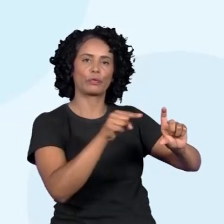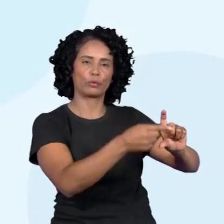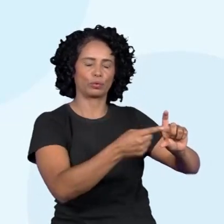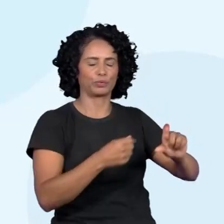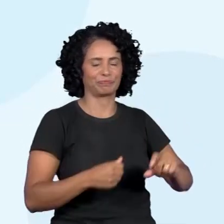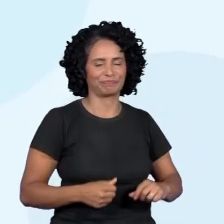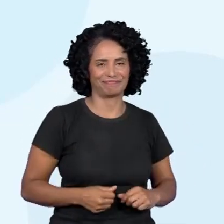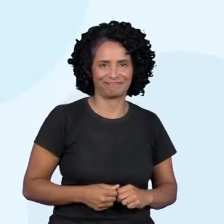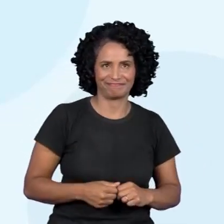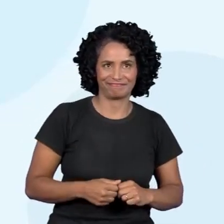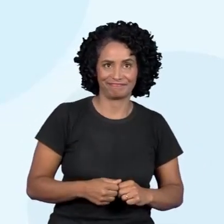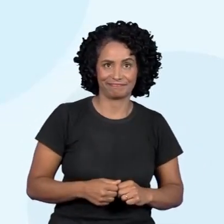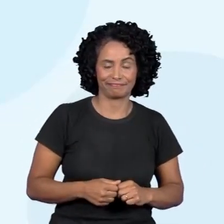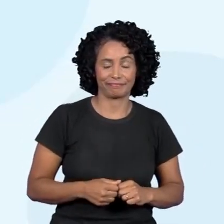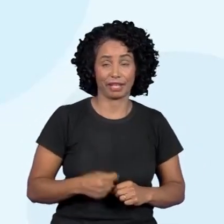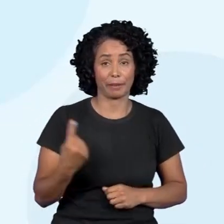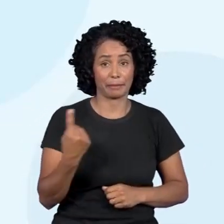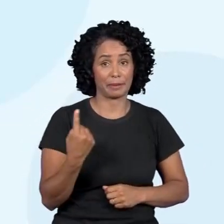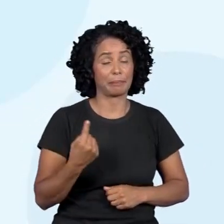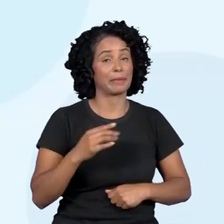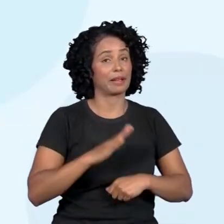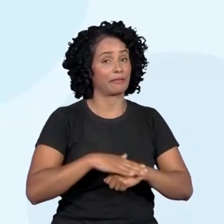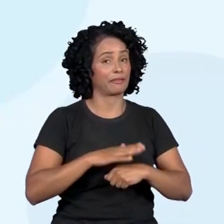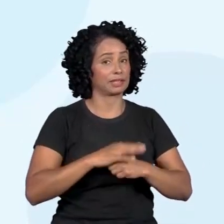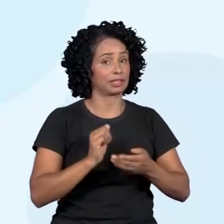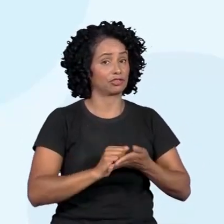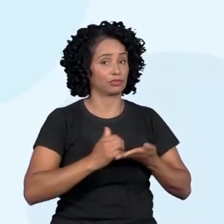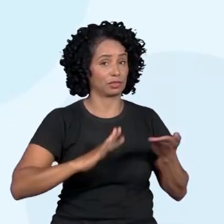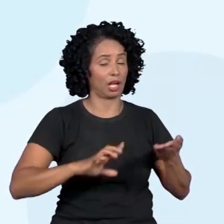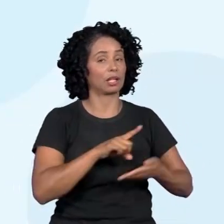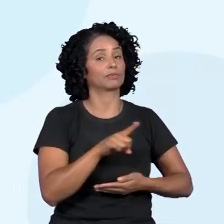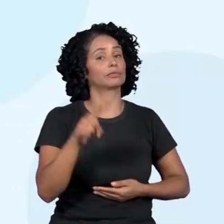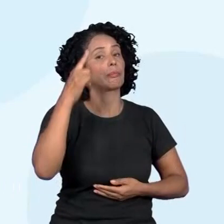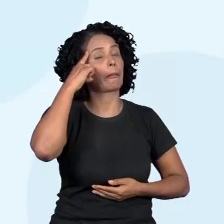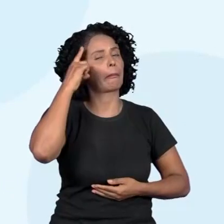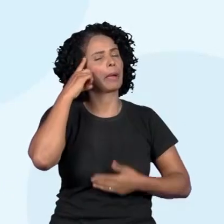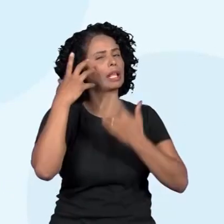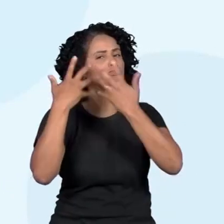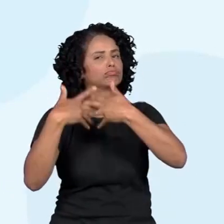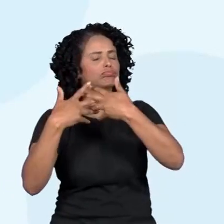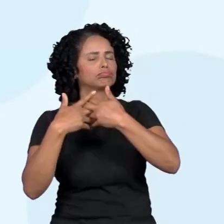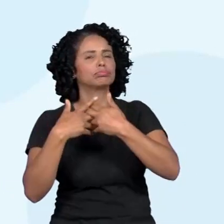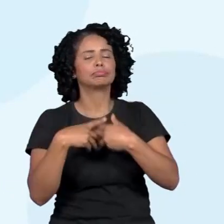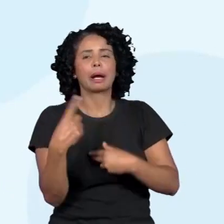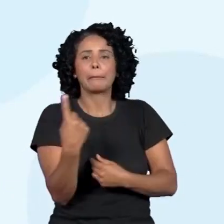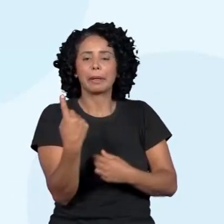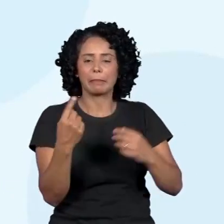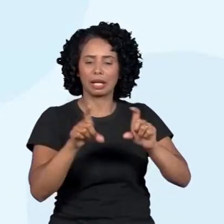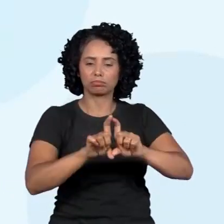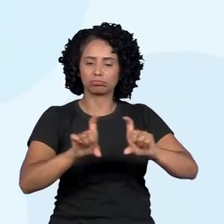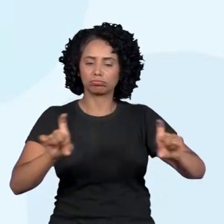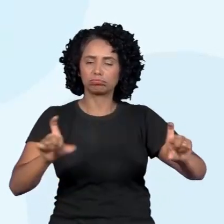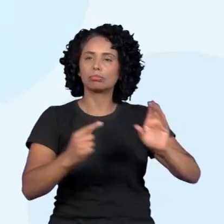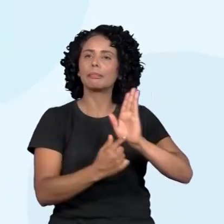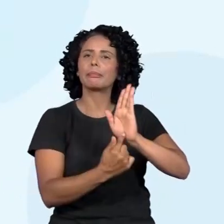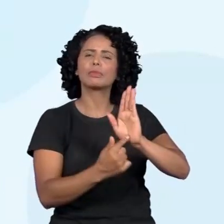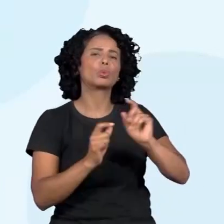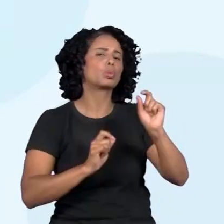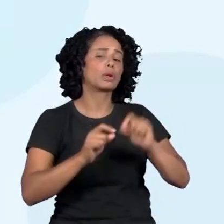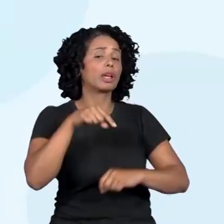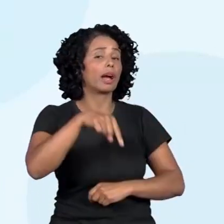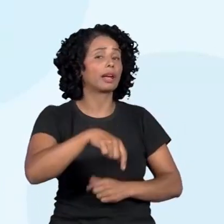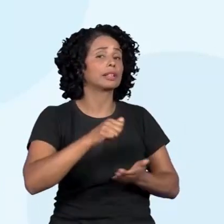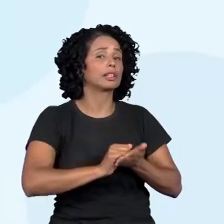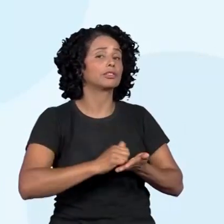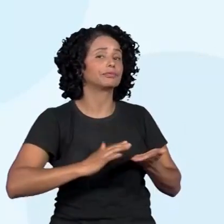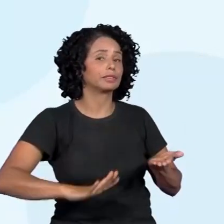Então, na primeira atividade, nós vamos pensar o que representa a primeira tira nesta atividade. Lá,